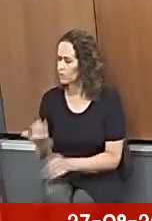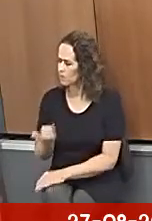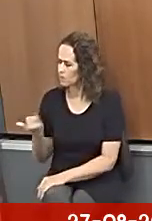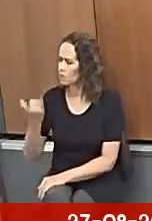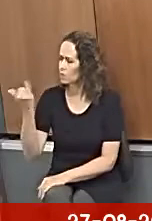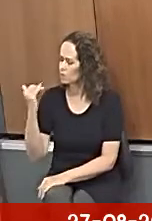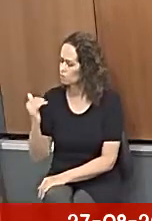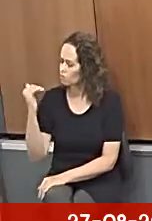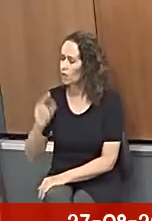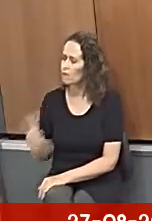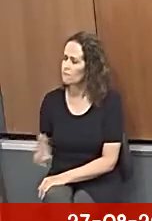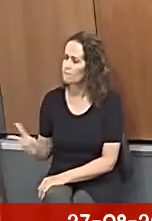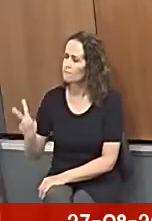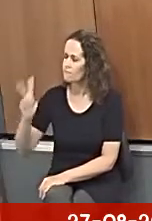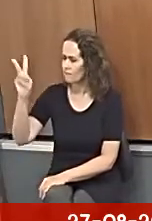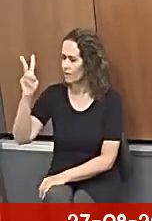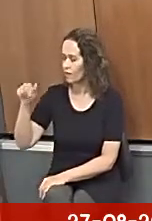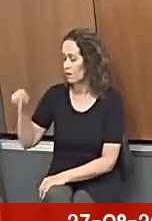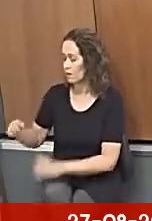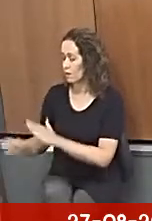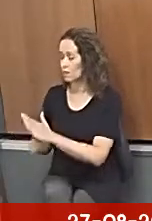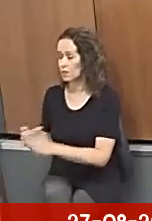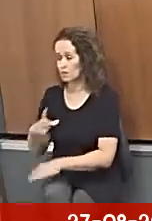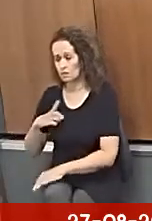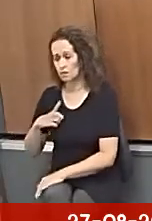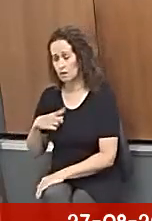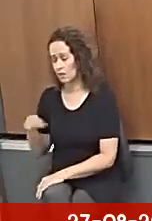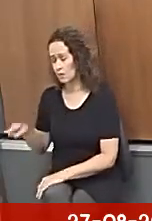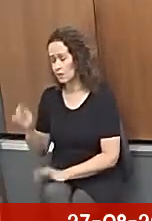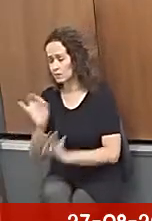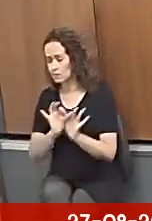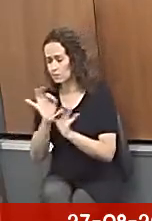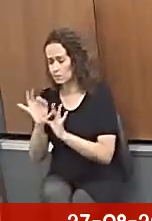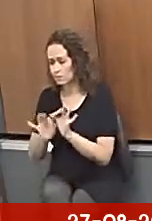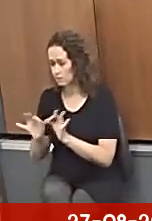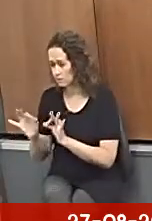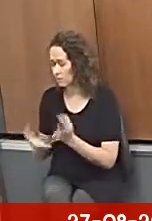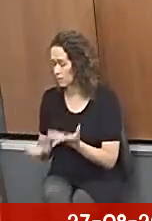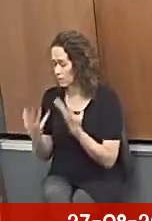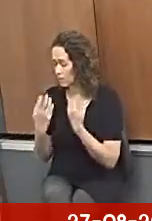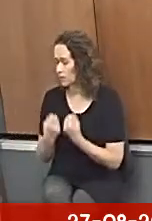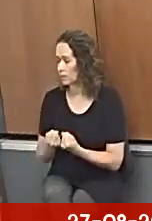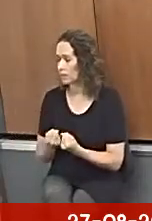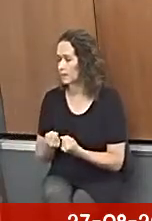minas arena tem por ser gestora e por nos atender